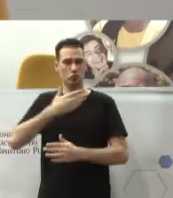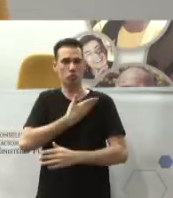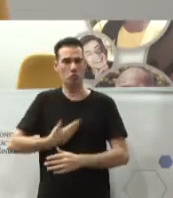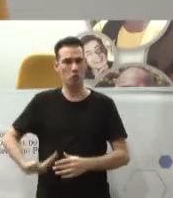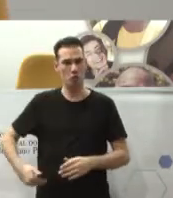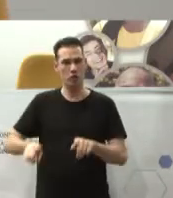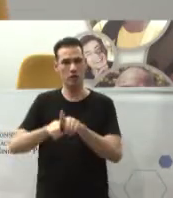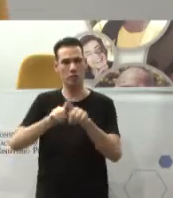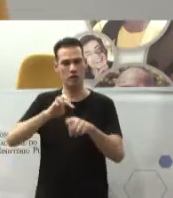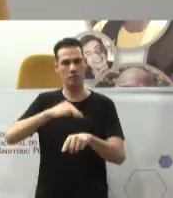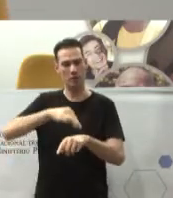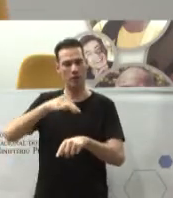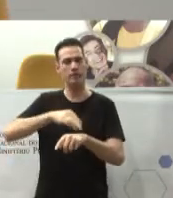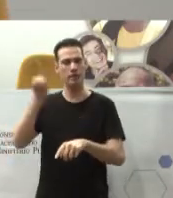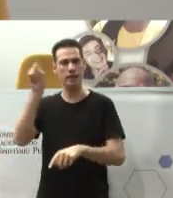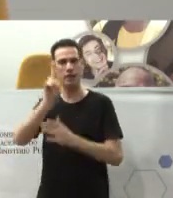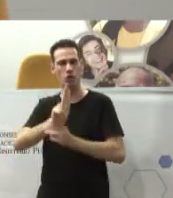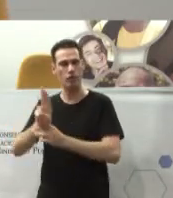pela Universidade de Franca.